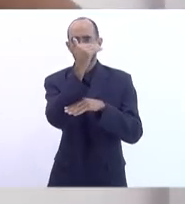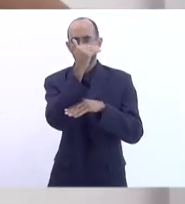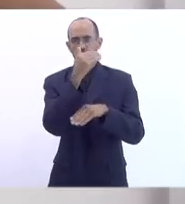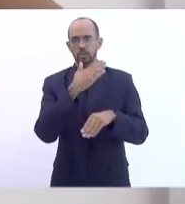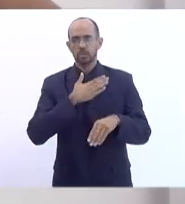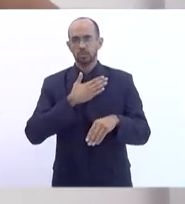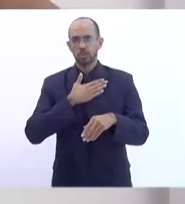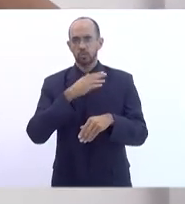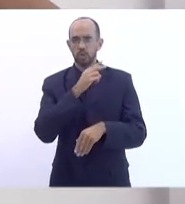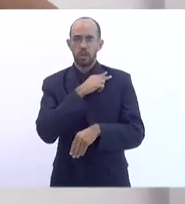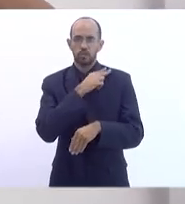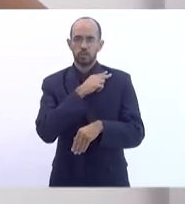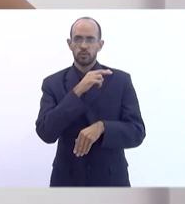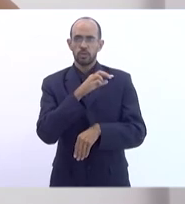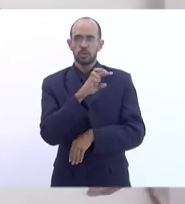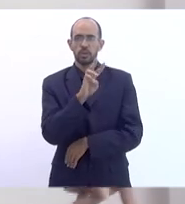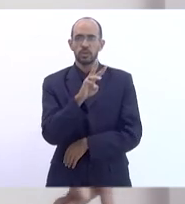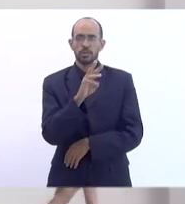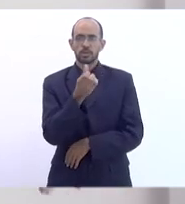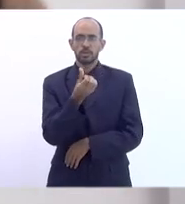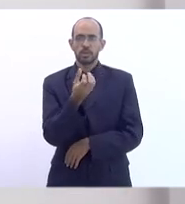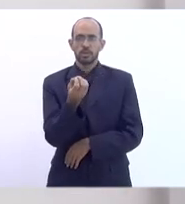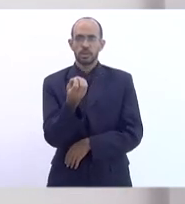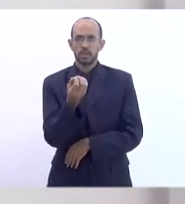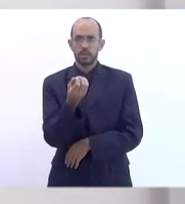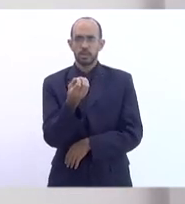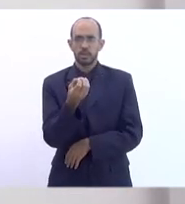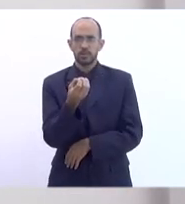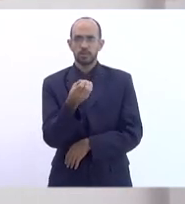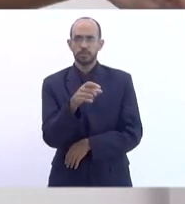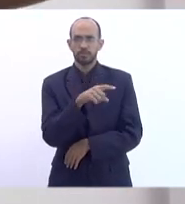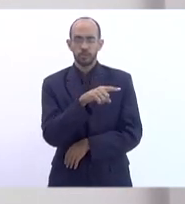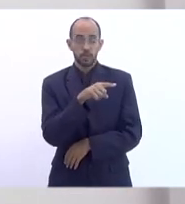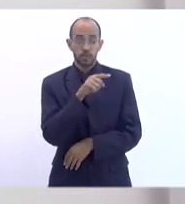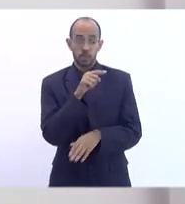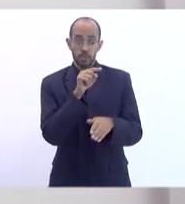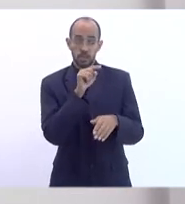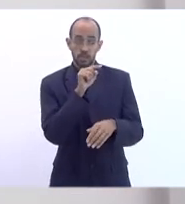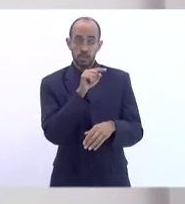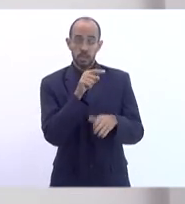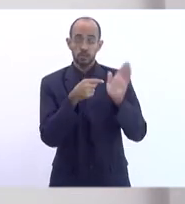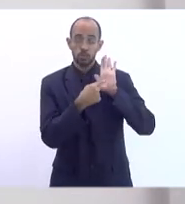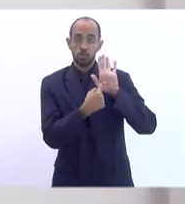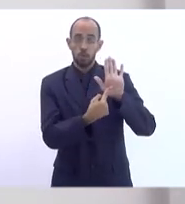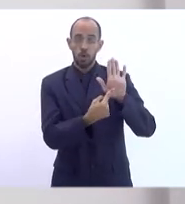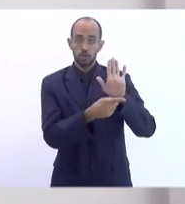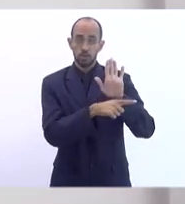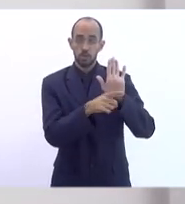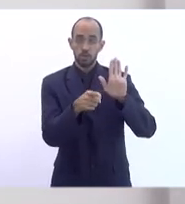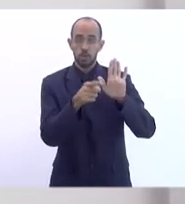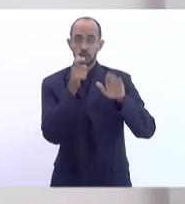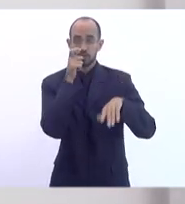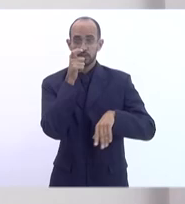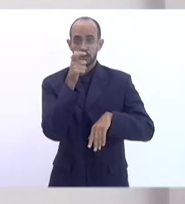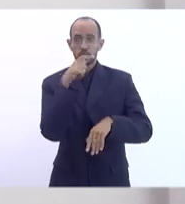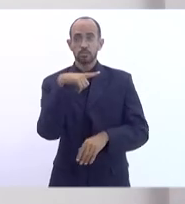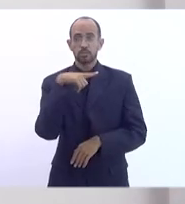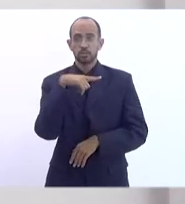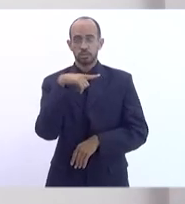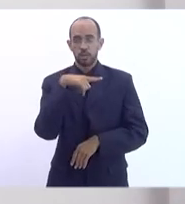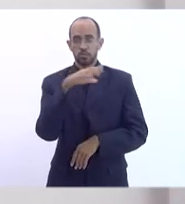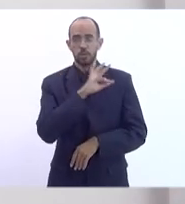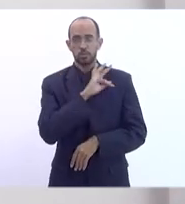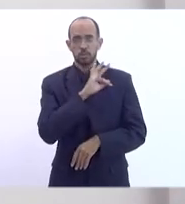foram 360 então Isso demonstra que nós temos o maior interesse como Polícia